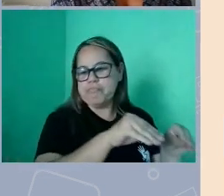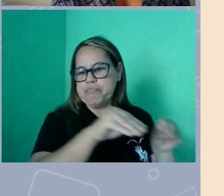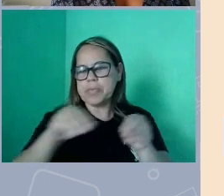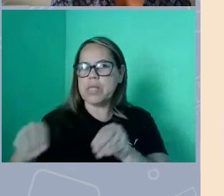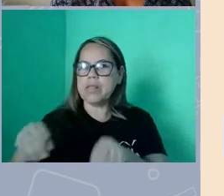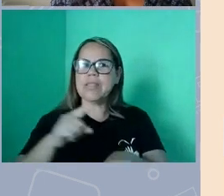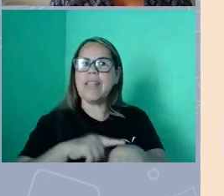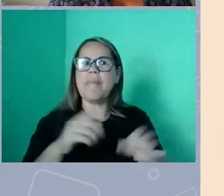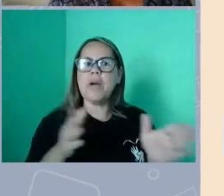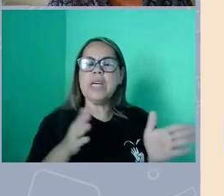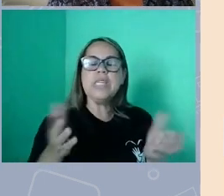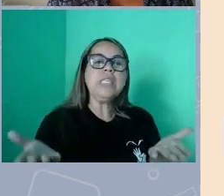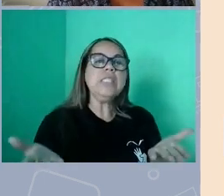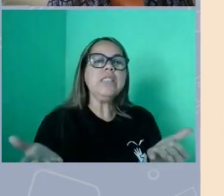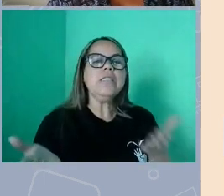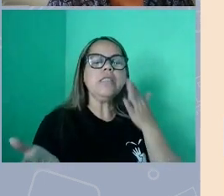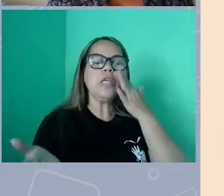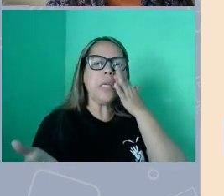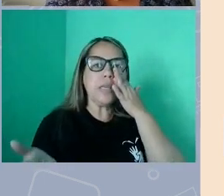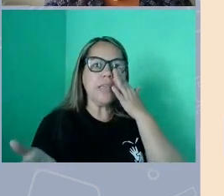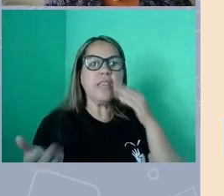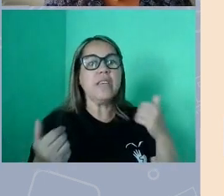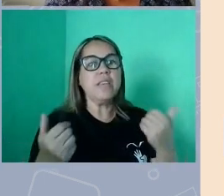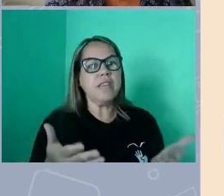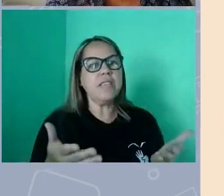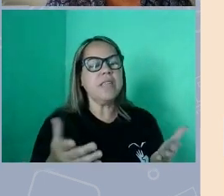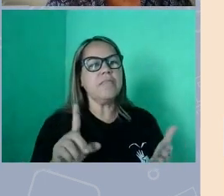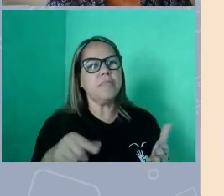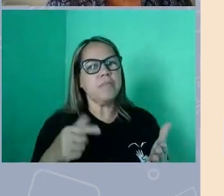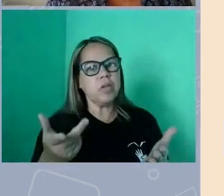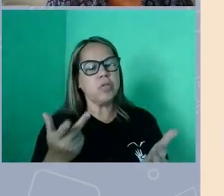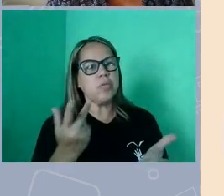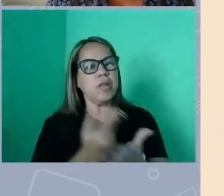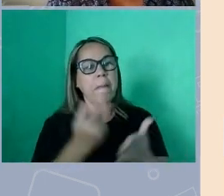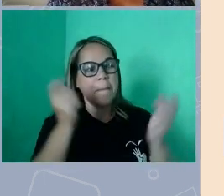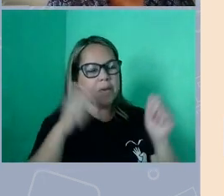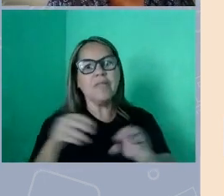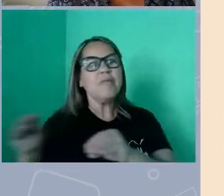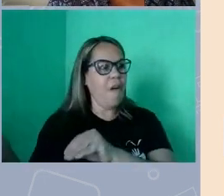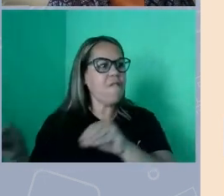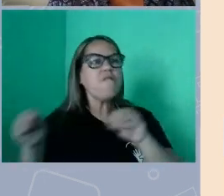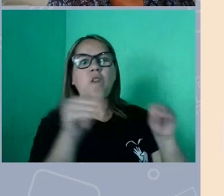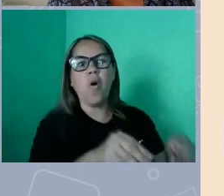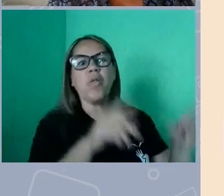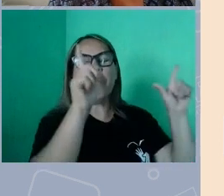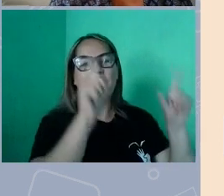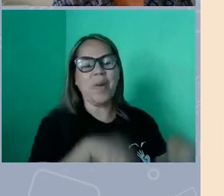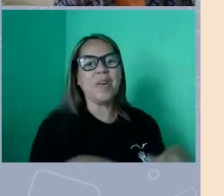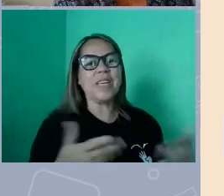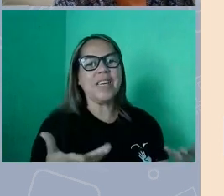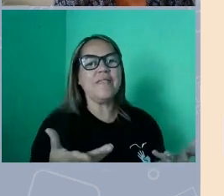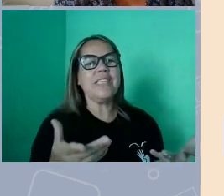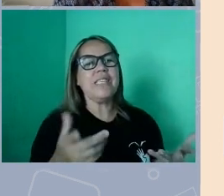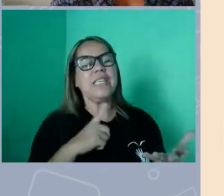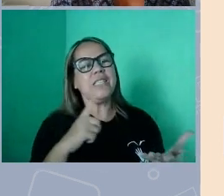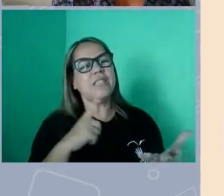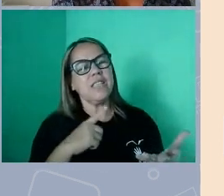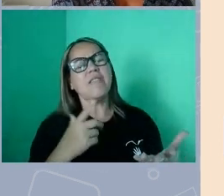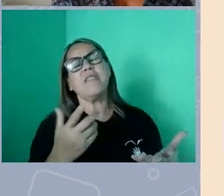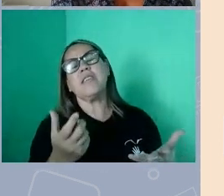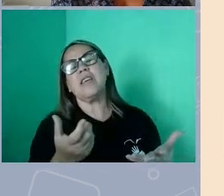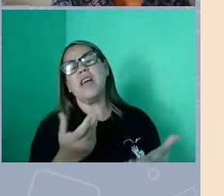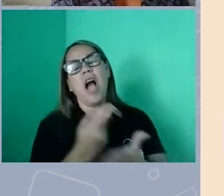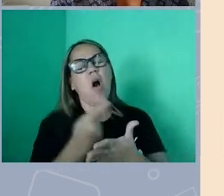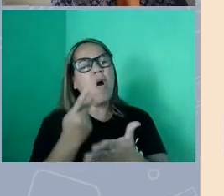aí a população ela retorna quando é possível a gente tem de forma muito clássica a saída de moradores